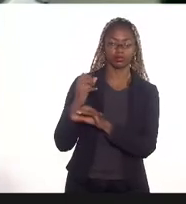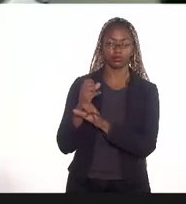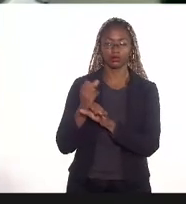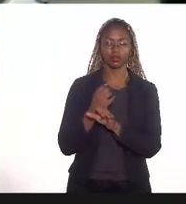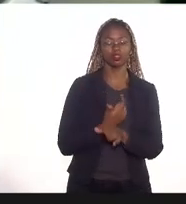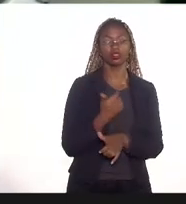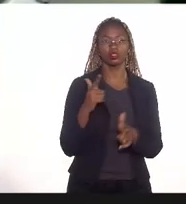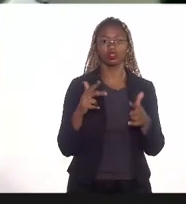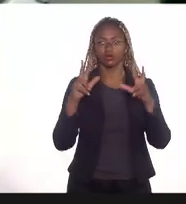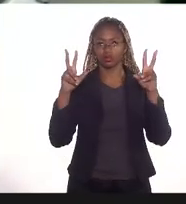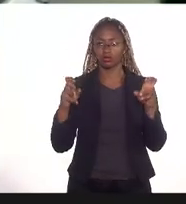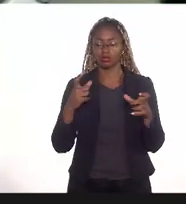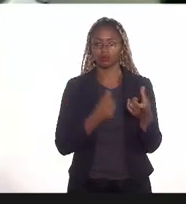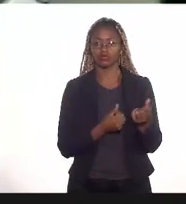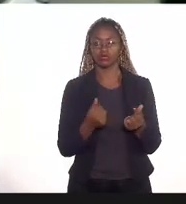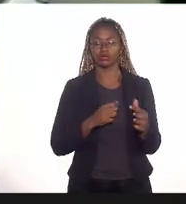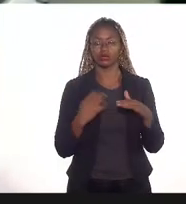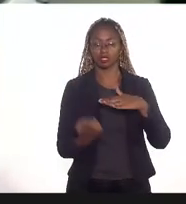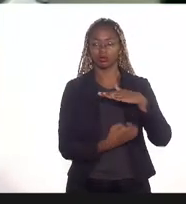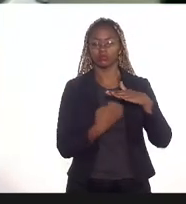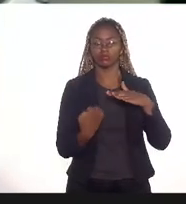questões financeiras da empresa,